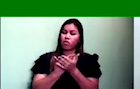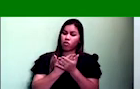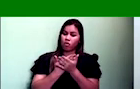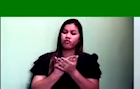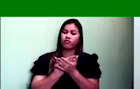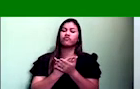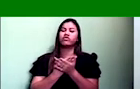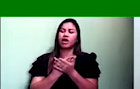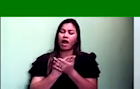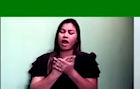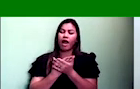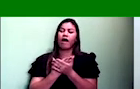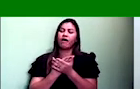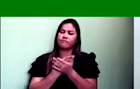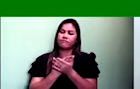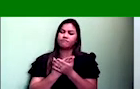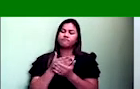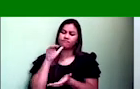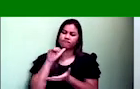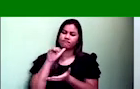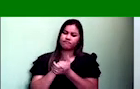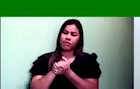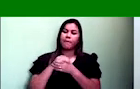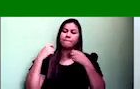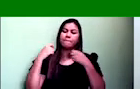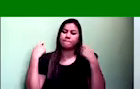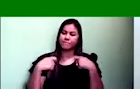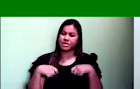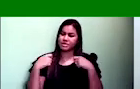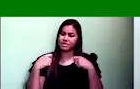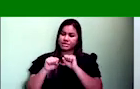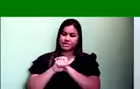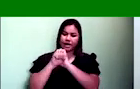esclarecida, para que se tenha